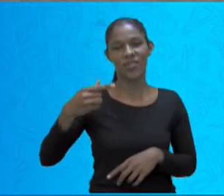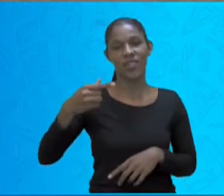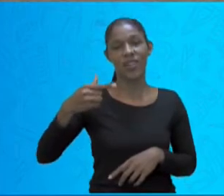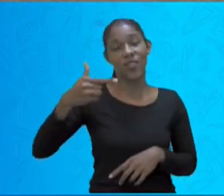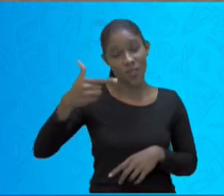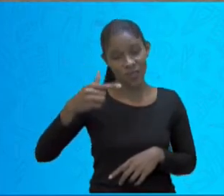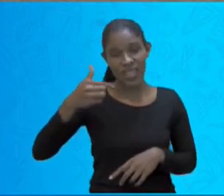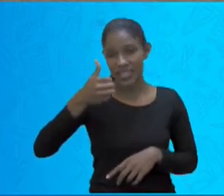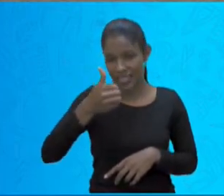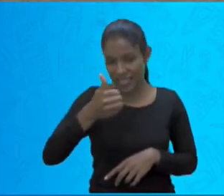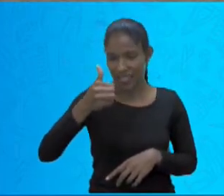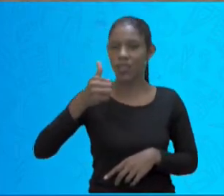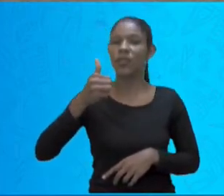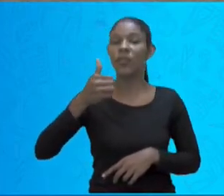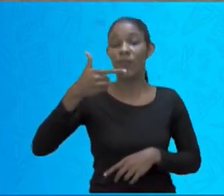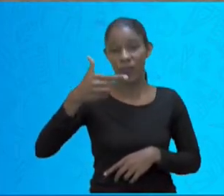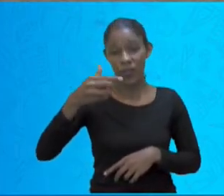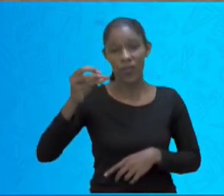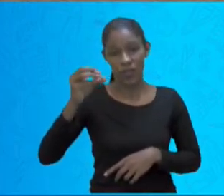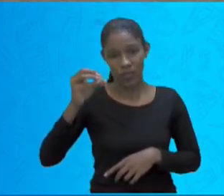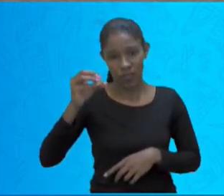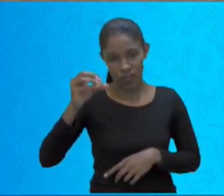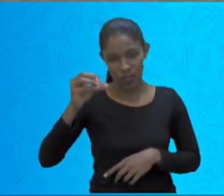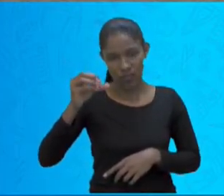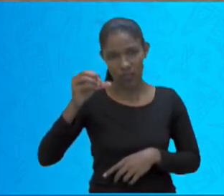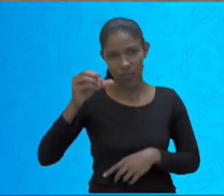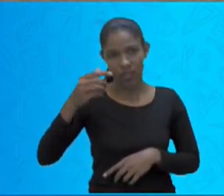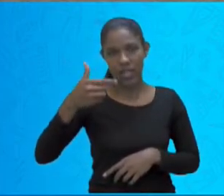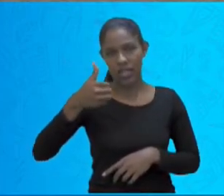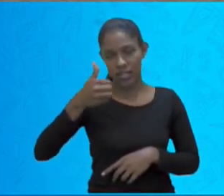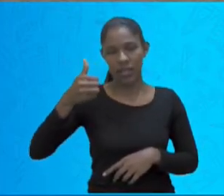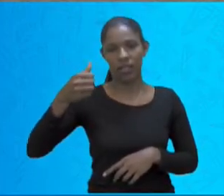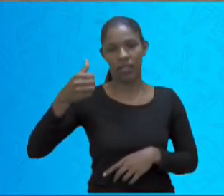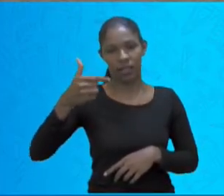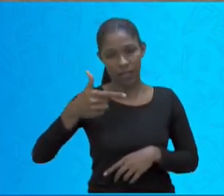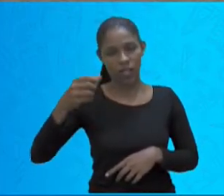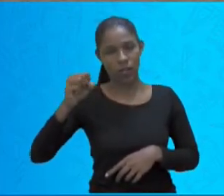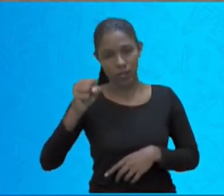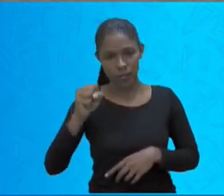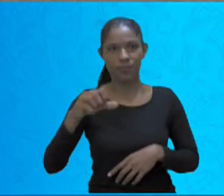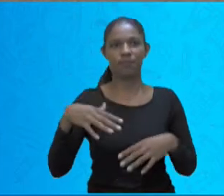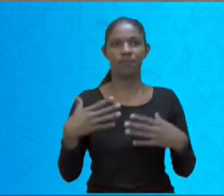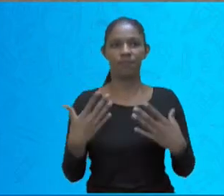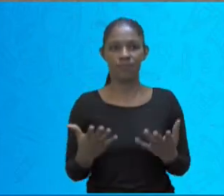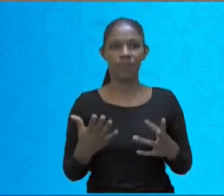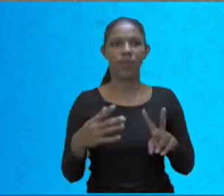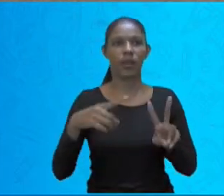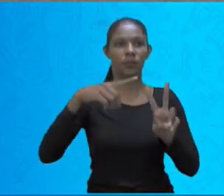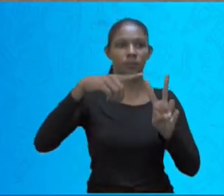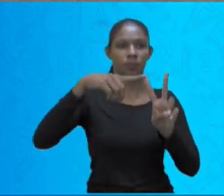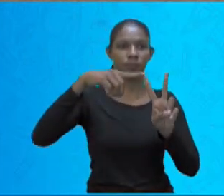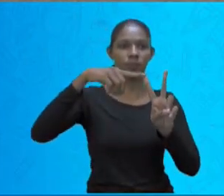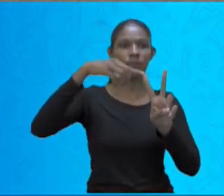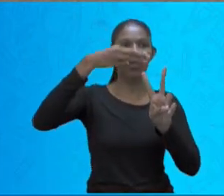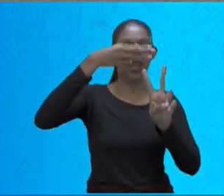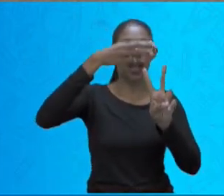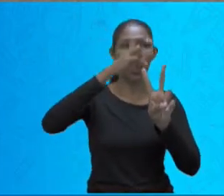A raiz quinta de 1 milésimo é igual a 0,1, pois